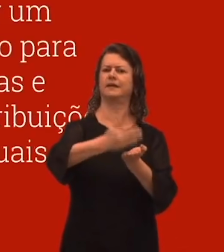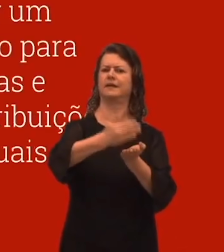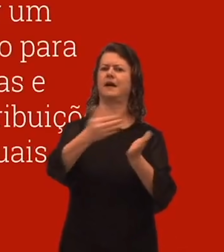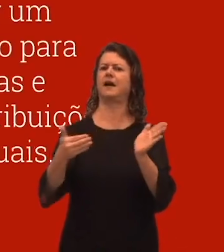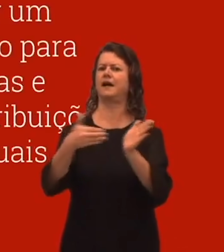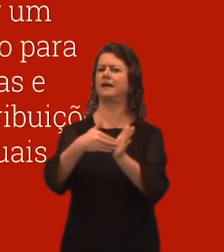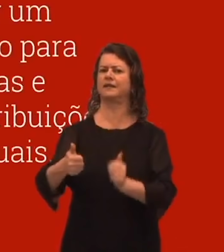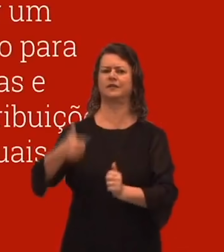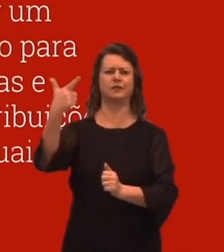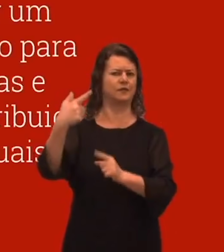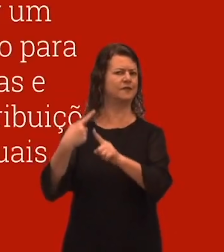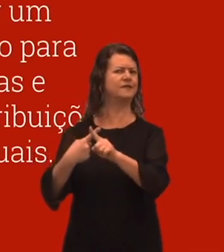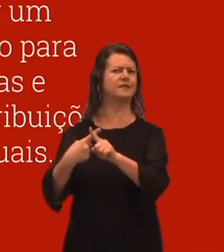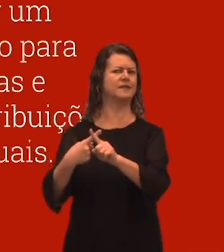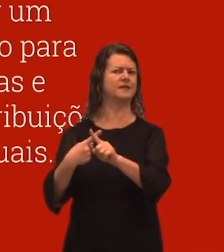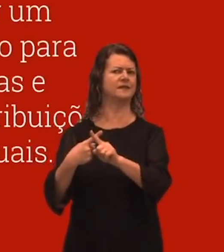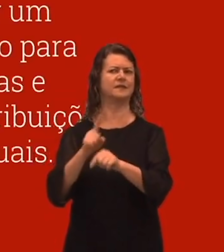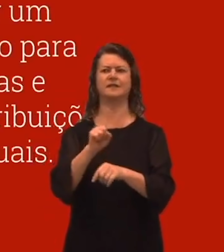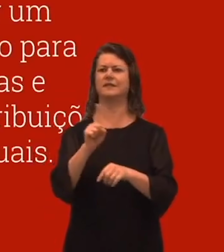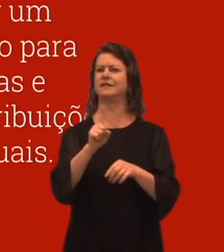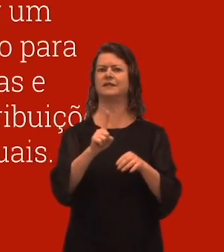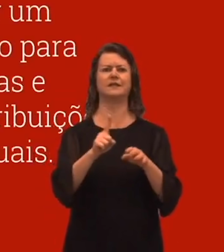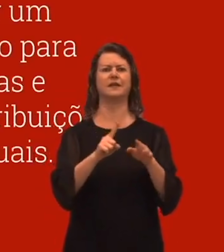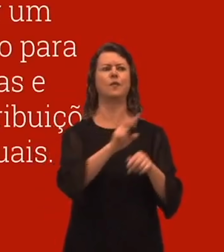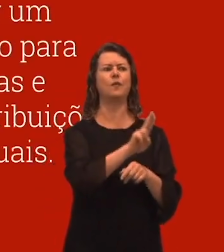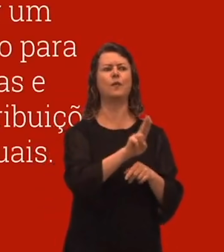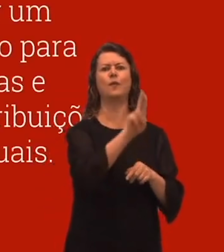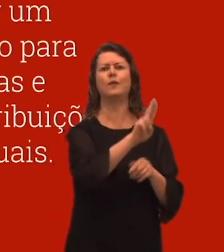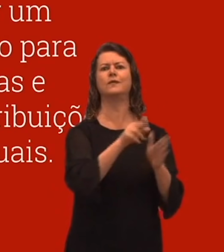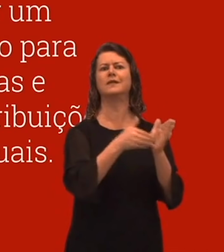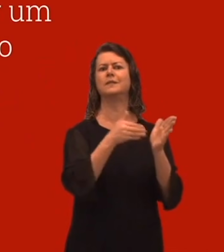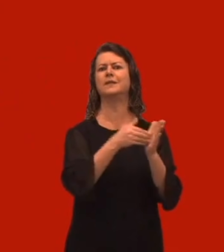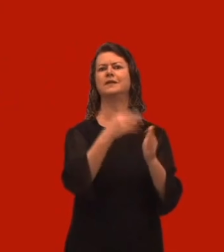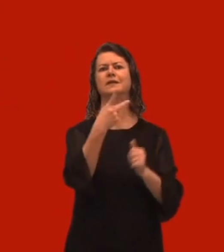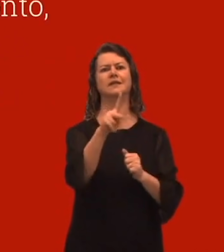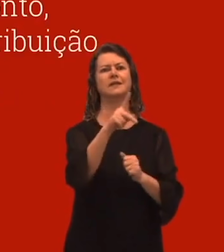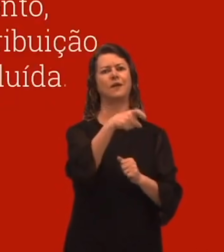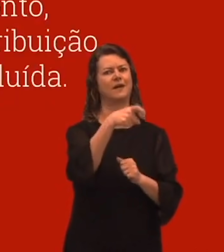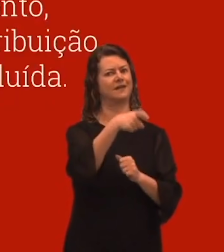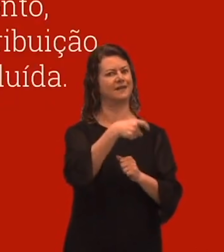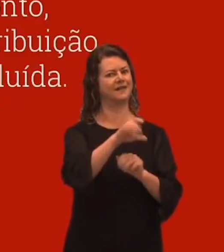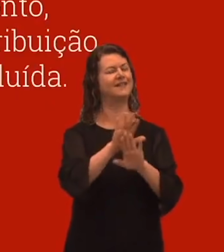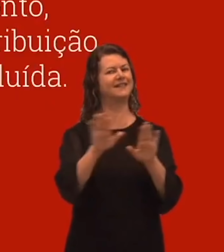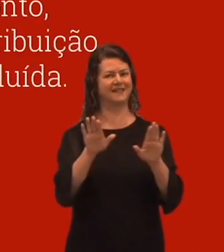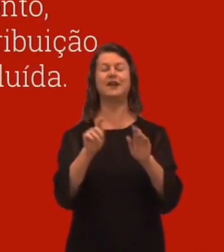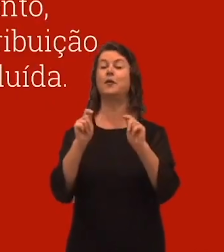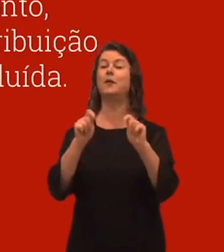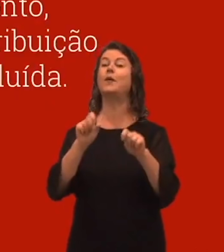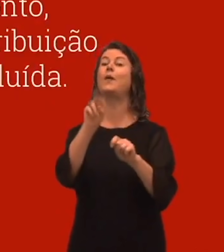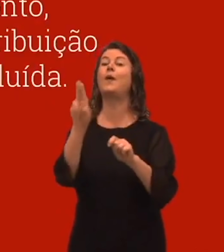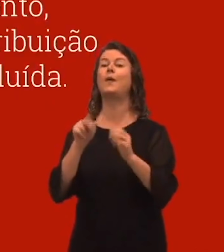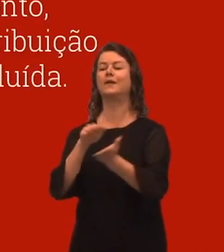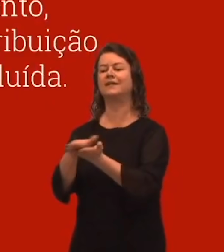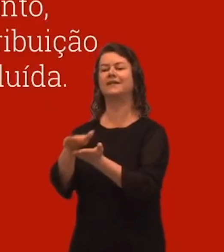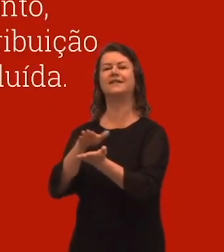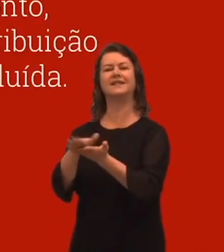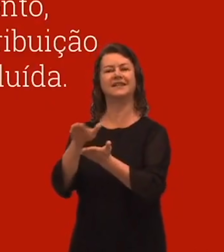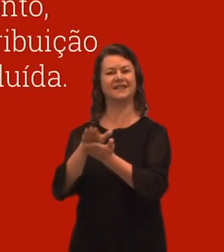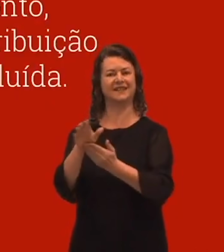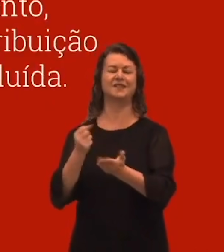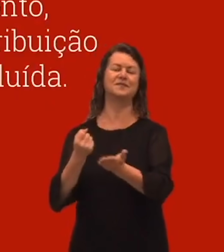você pode, então, imprimir um boleto e pagar esse boleto. Clique em próximo e pronto, a sua contribuição já foi